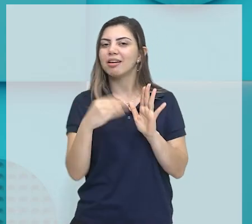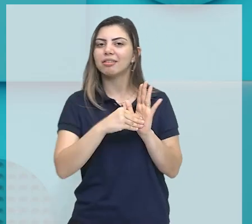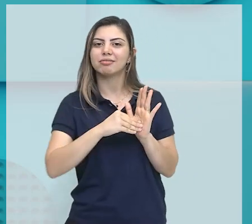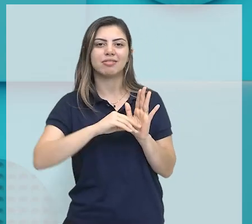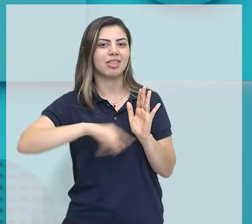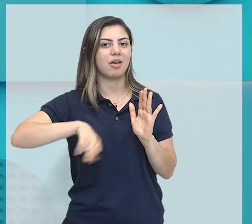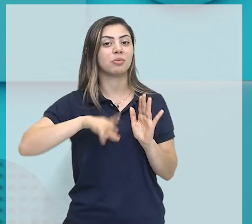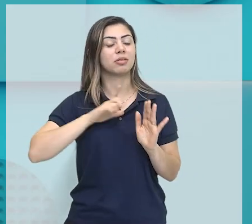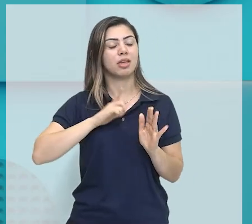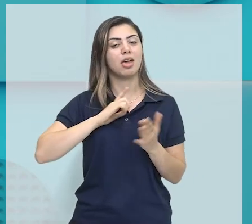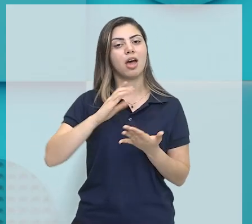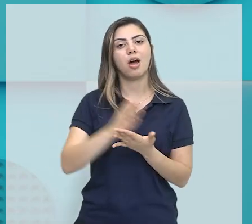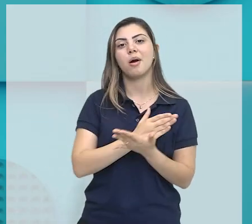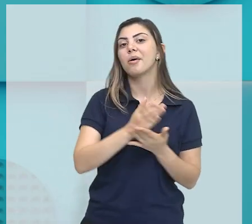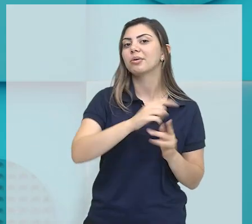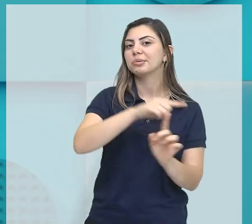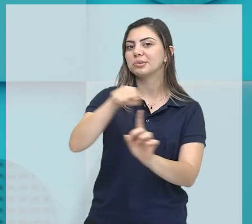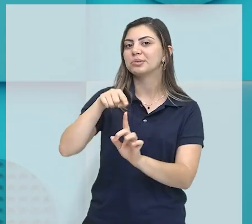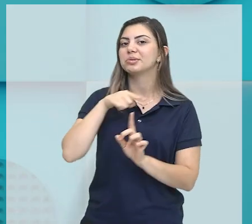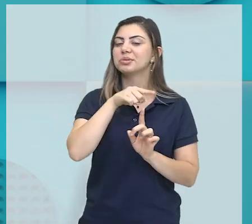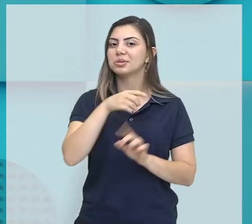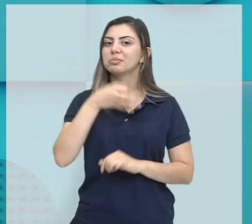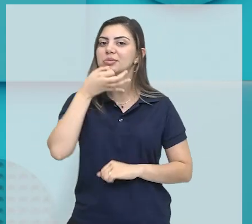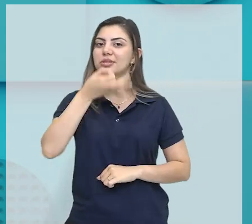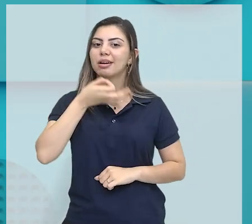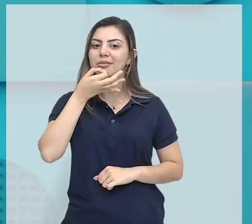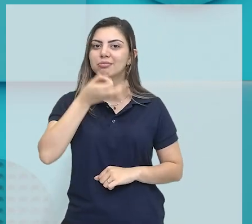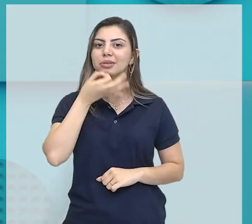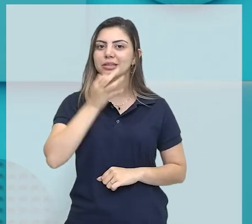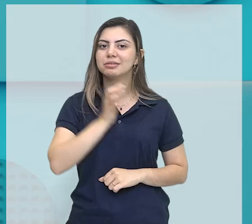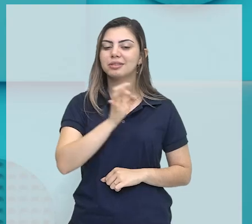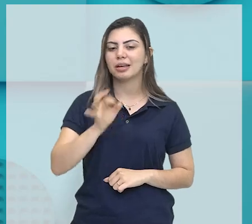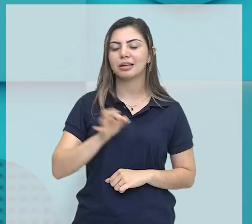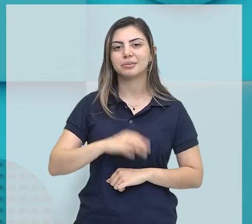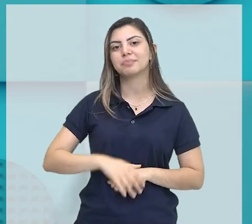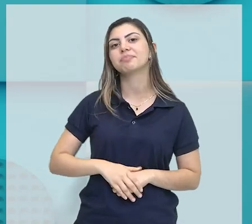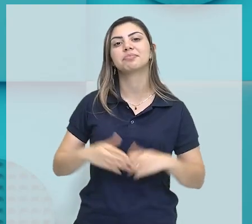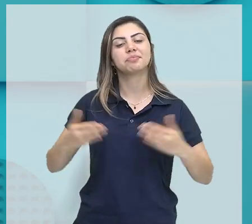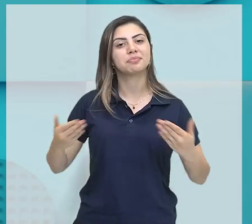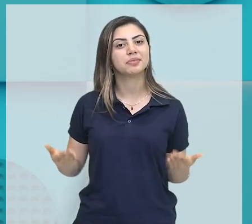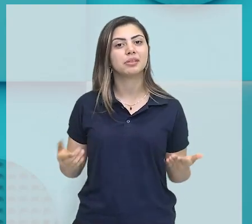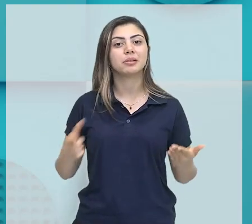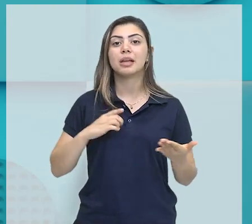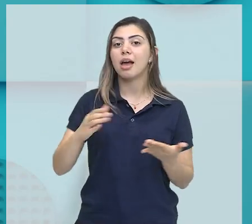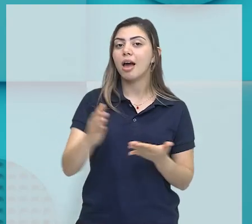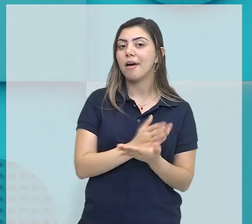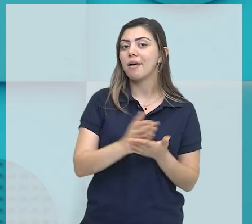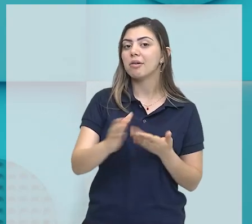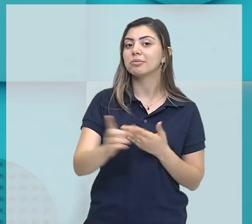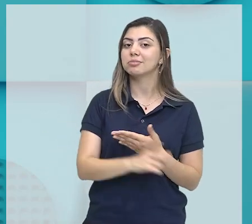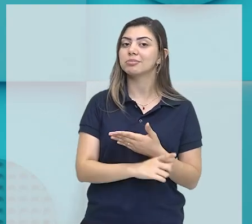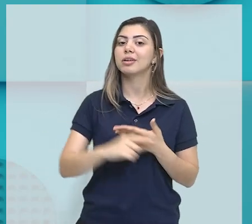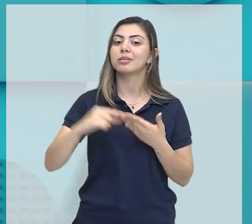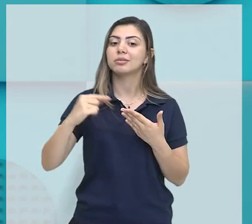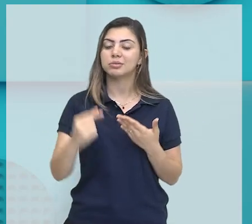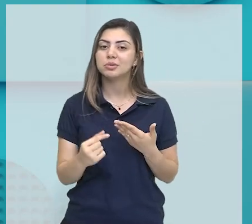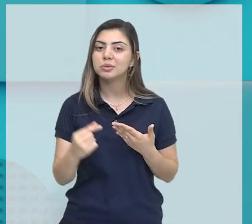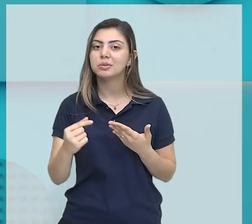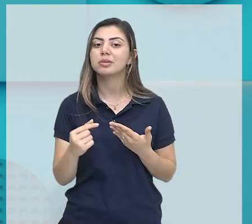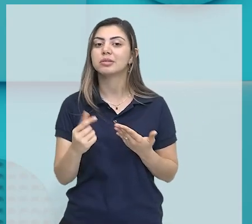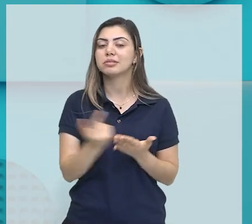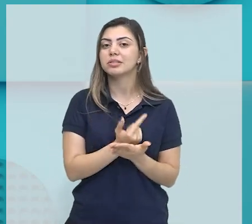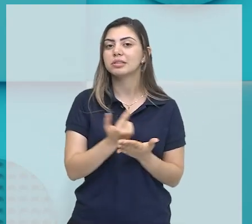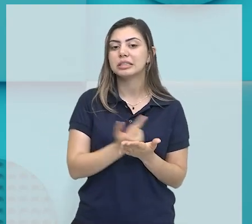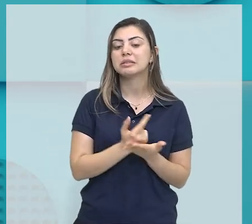de argumentos, de algumas obras que reforçam, né,